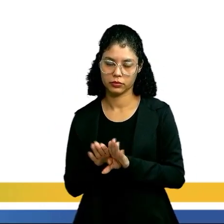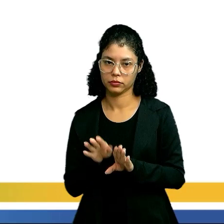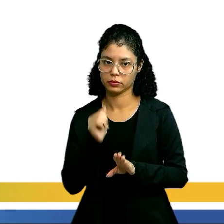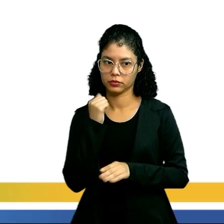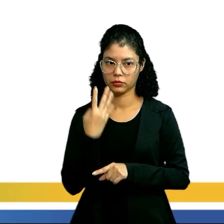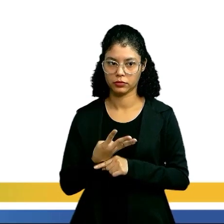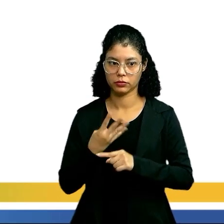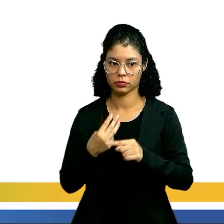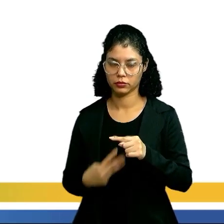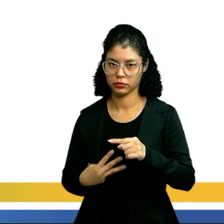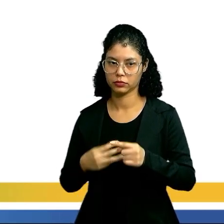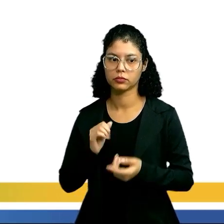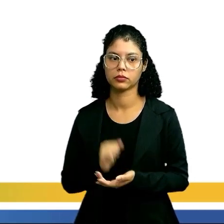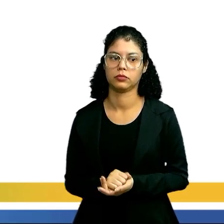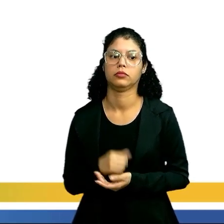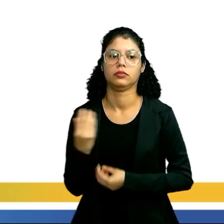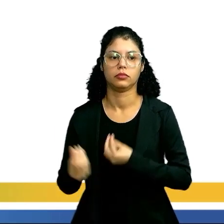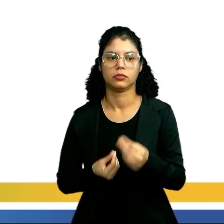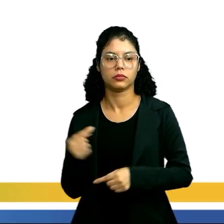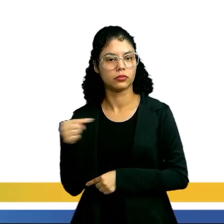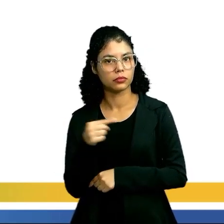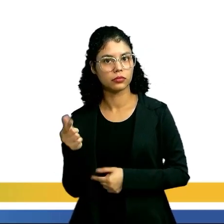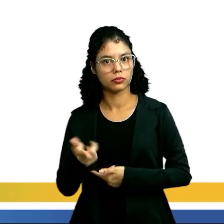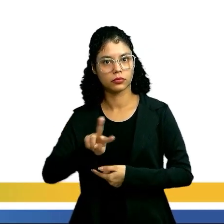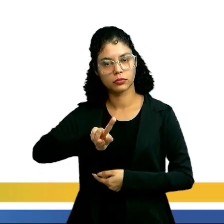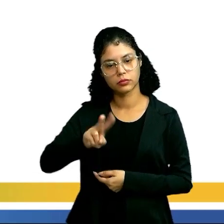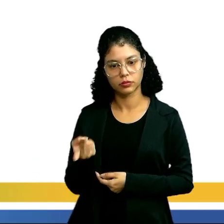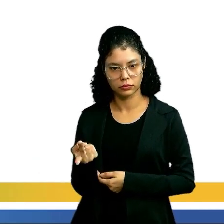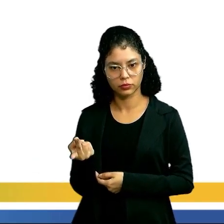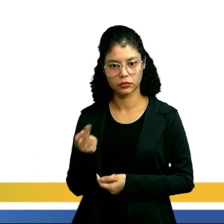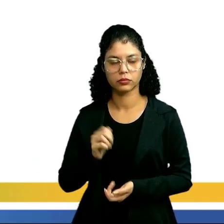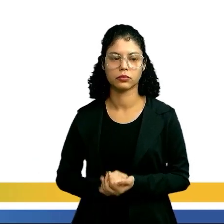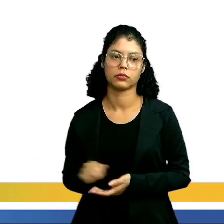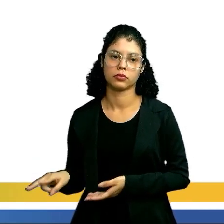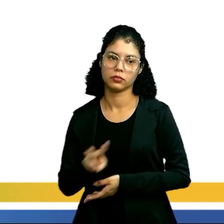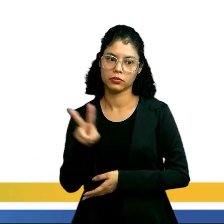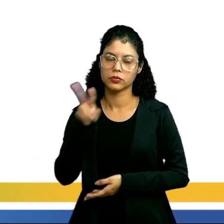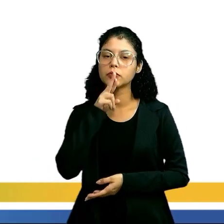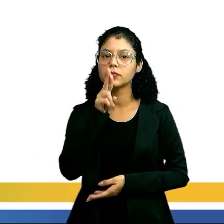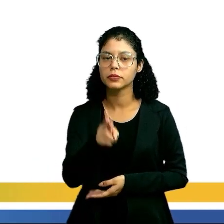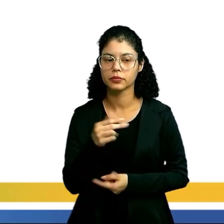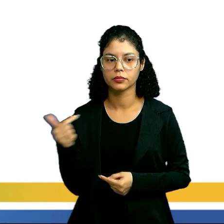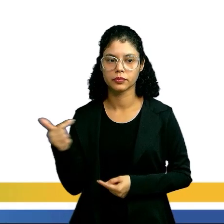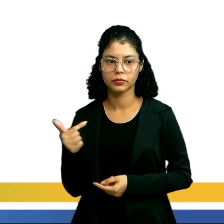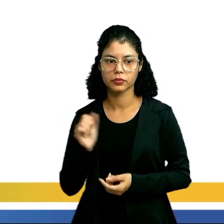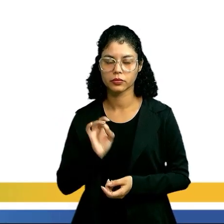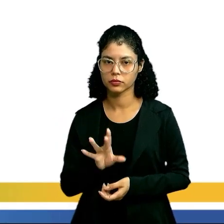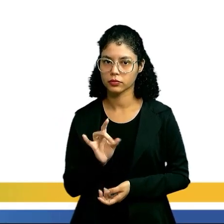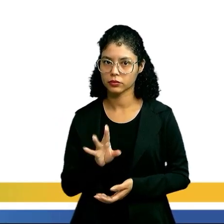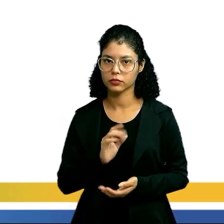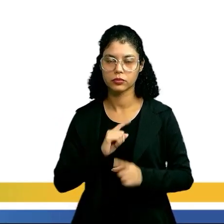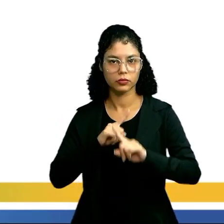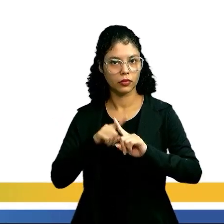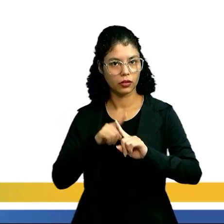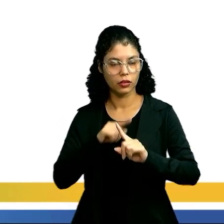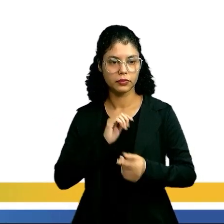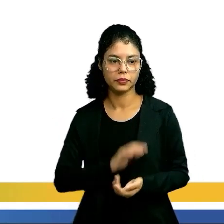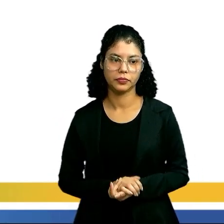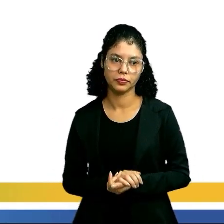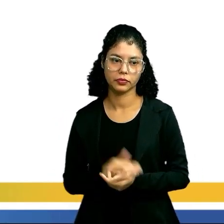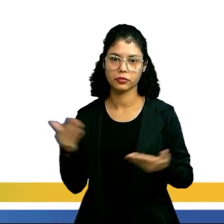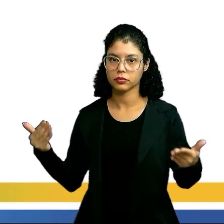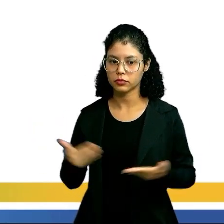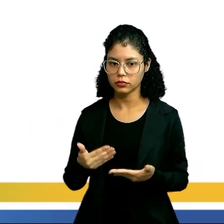ficou 4 terços, tá? Como está negativo, inverte. Calcula o quadrado, apenas isso, multiplica.